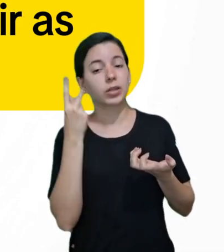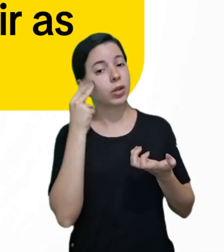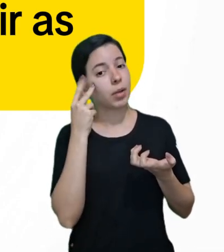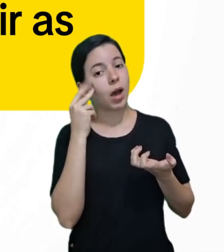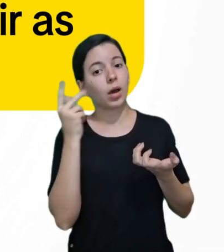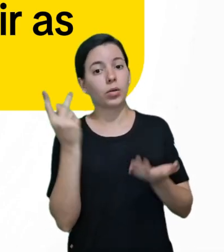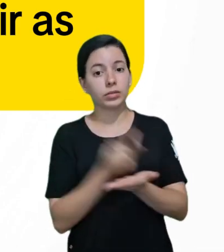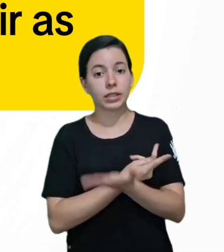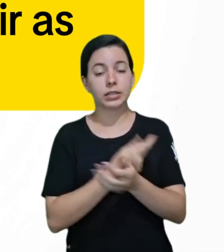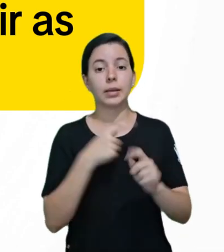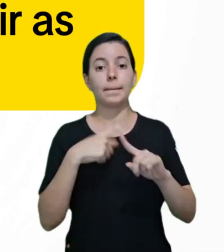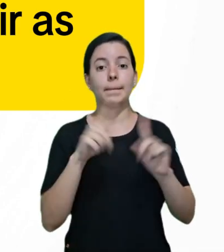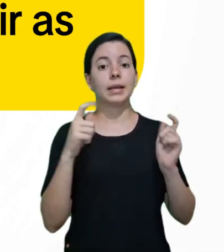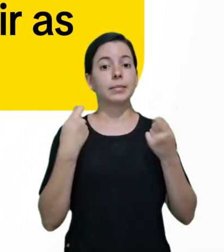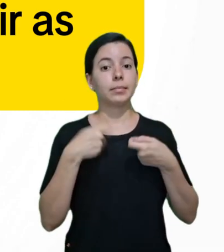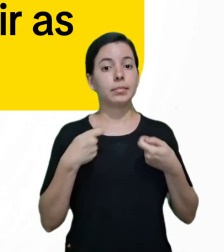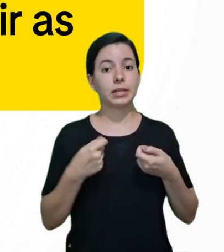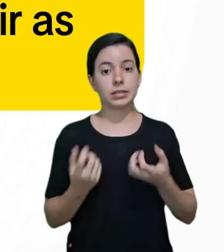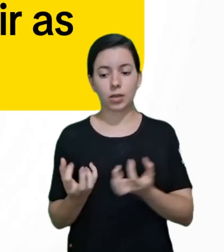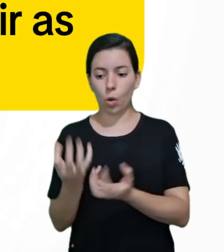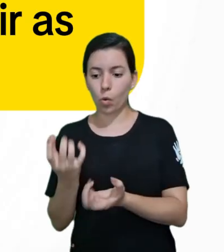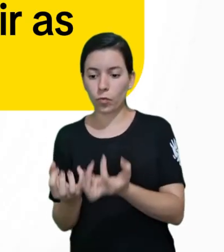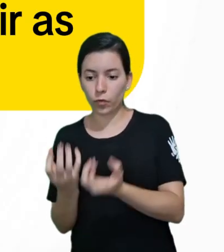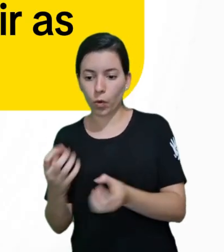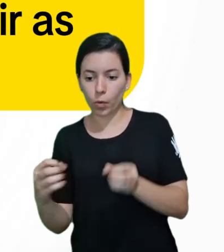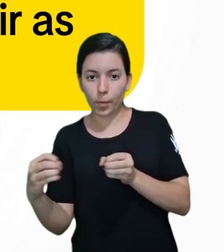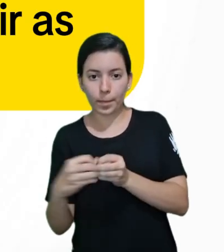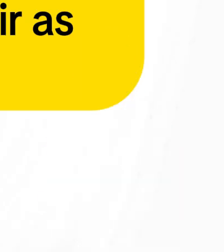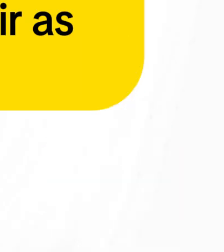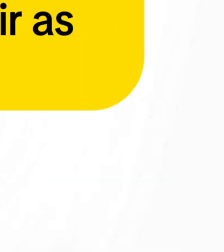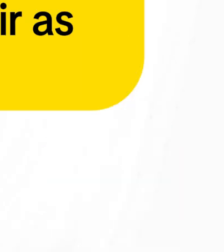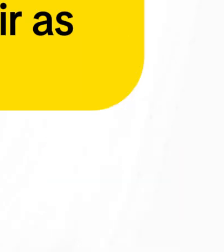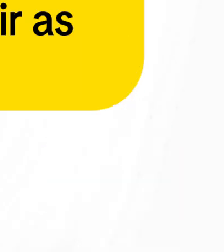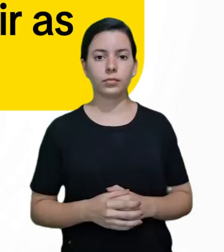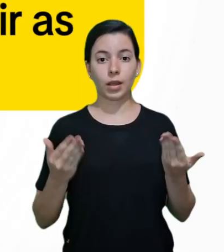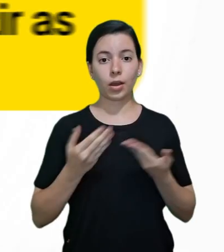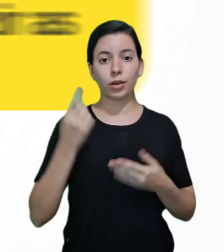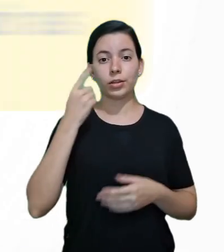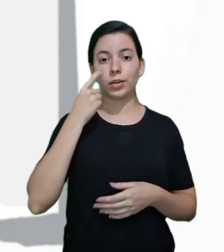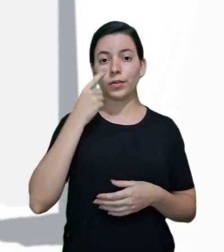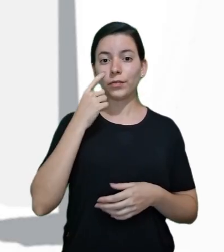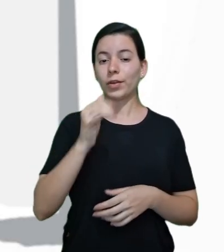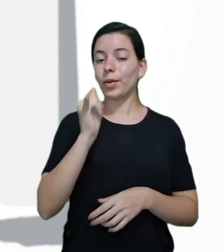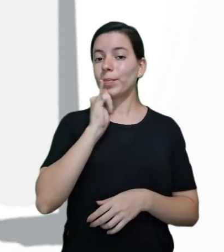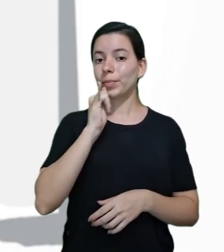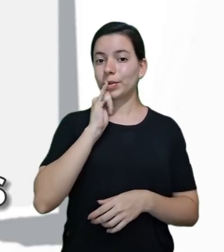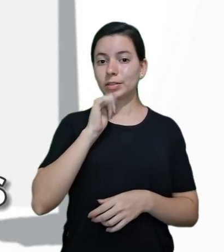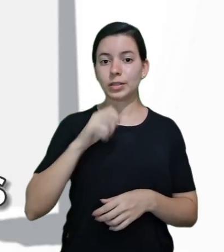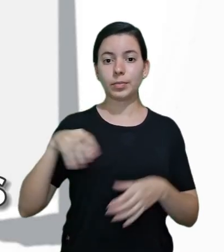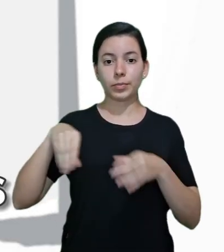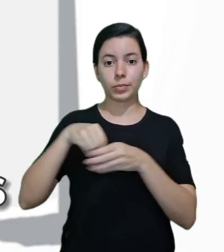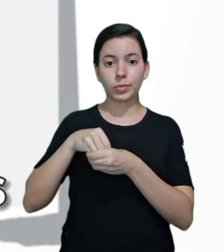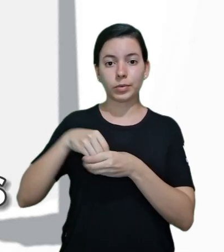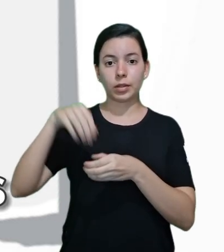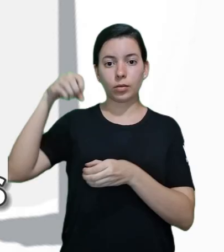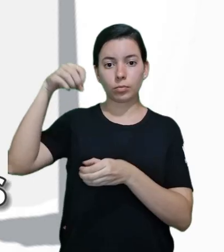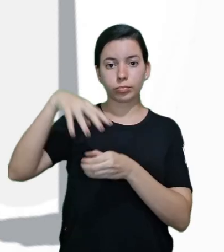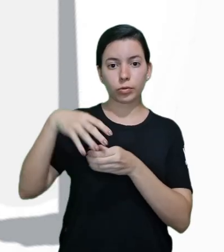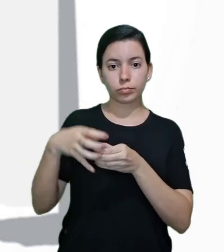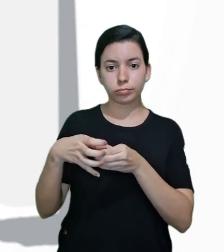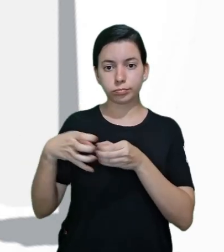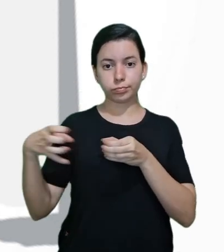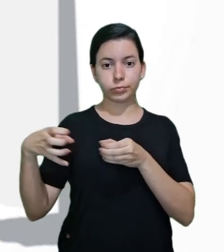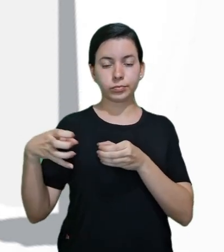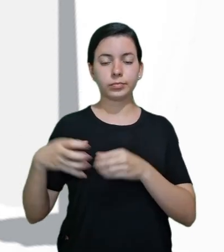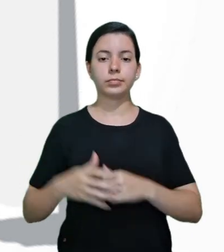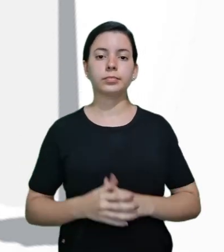que o normal, trabalhe bem próximo à chama para reduzir as chances de contaminação. Vamos demonstrar agora alguns procedimentos